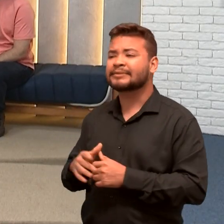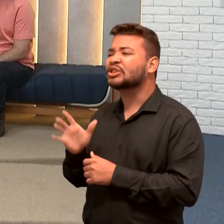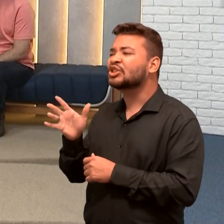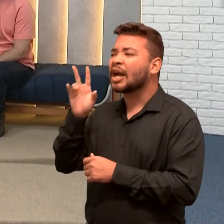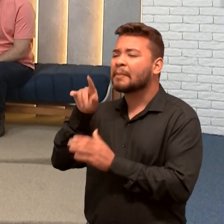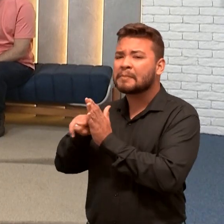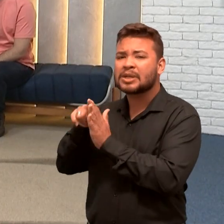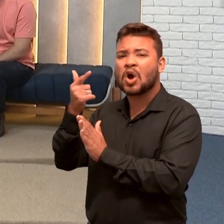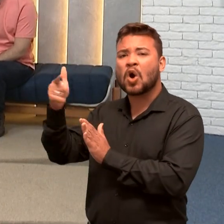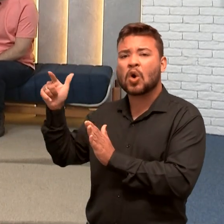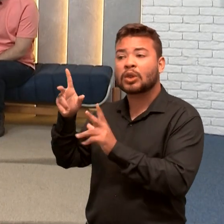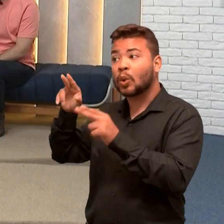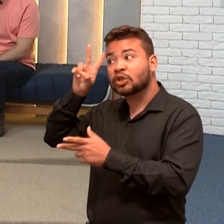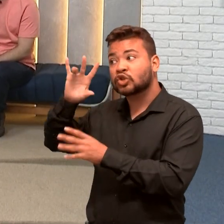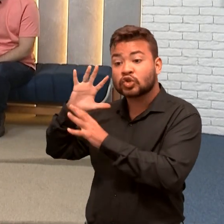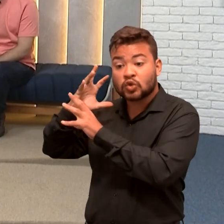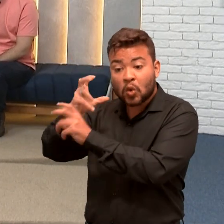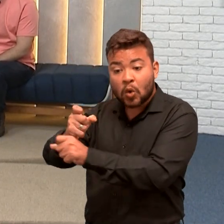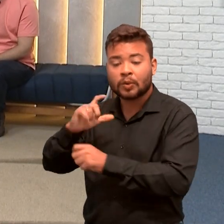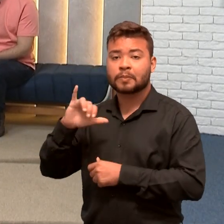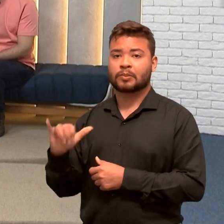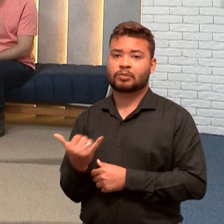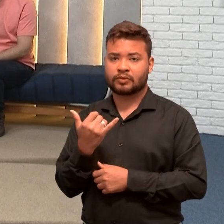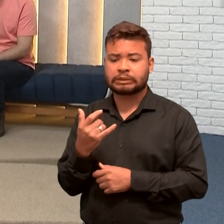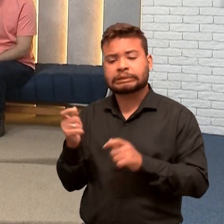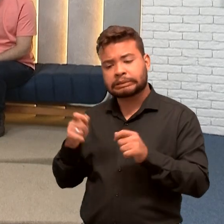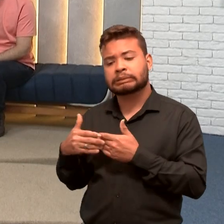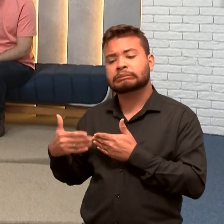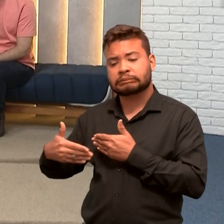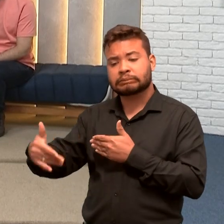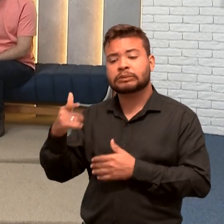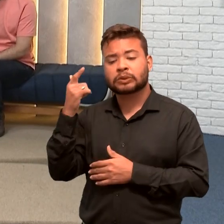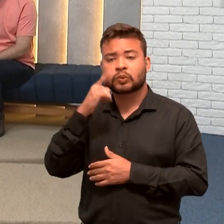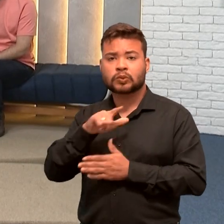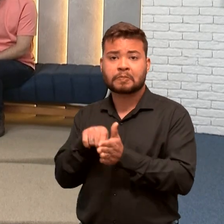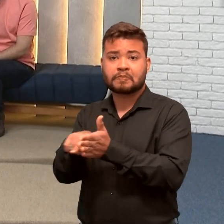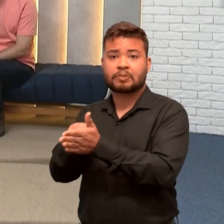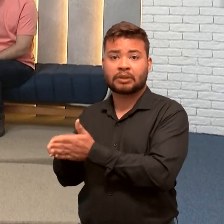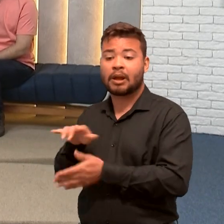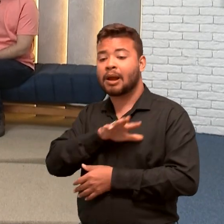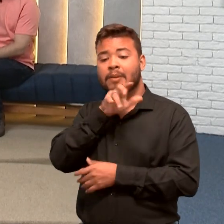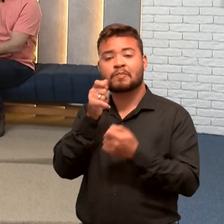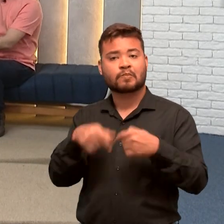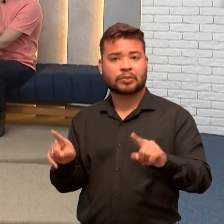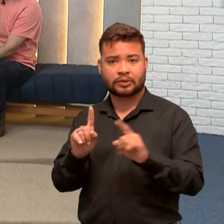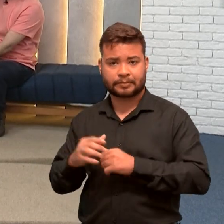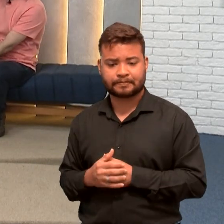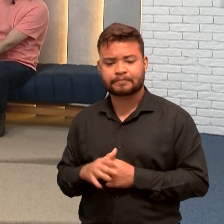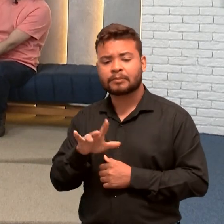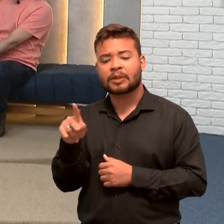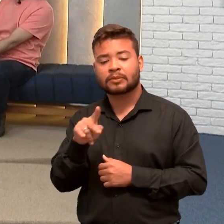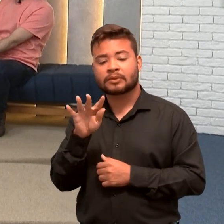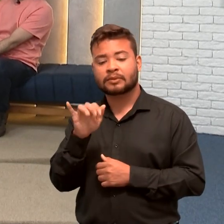pesquisas, né? Tem outras maneiras também de dar continuidade nessa pesquisa sem a utilização de animais. Agora, professora